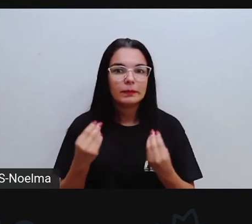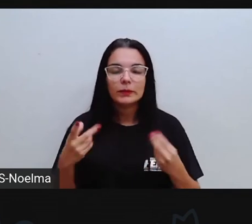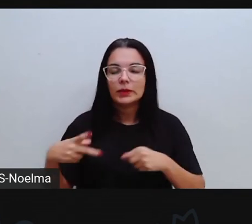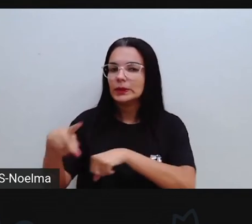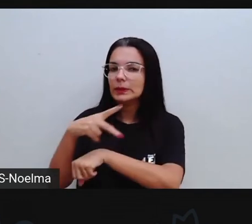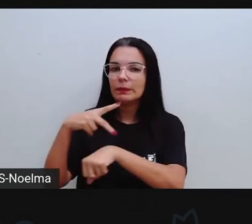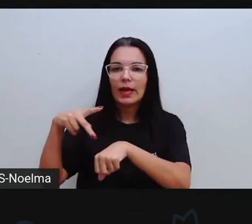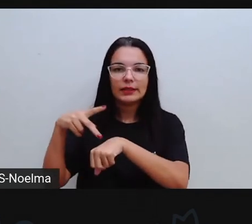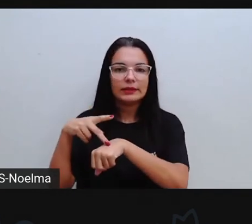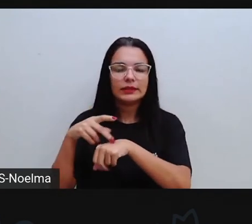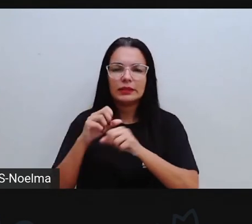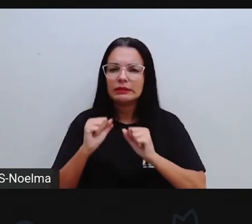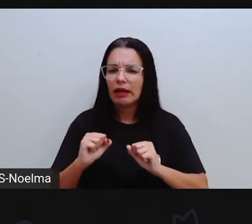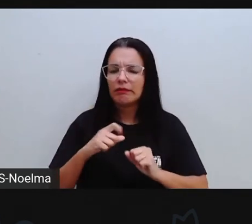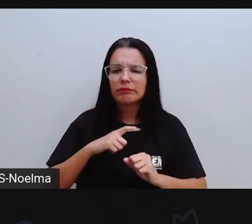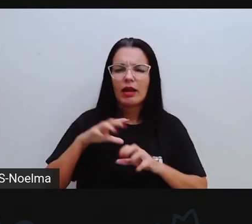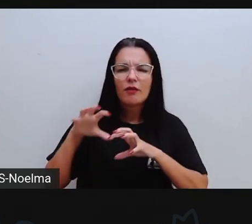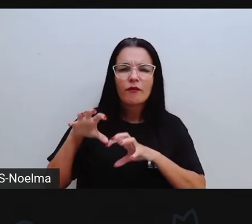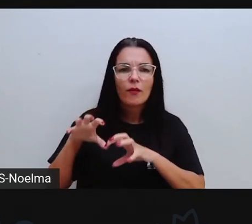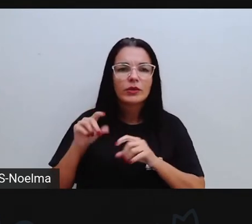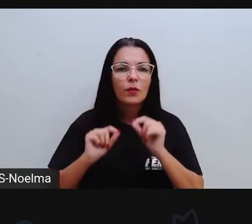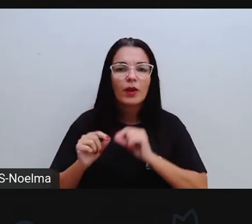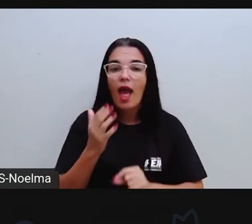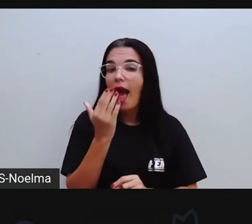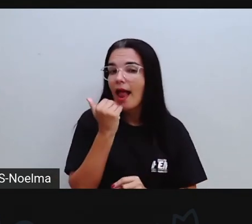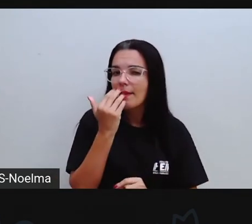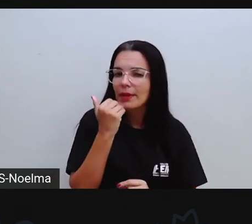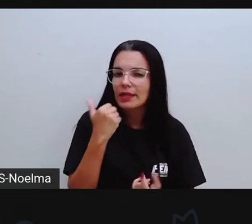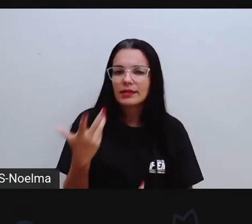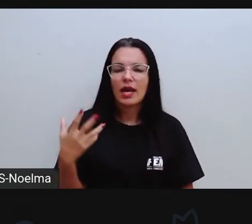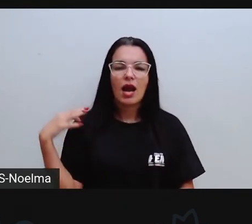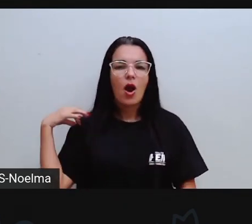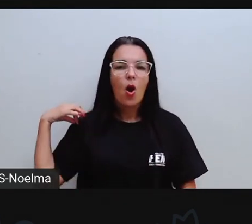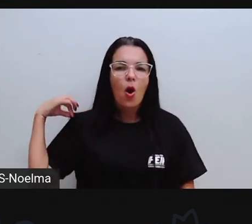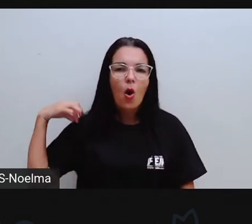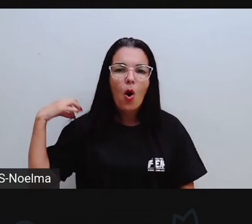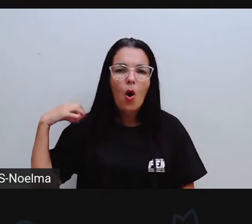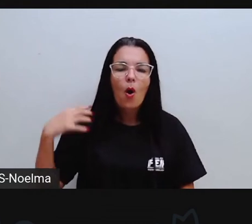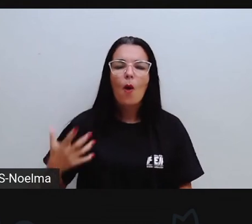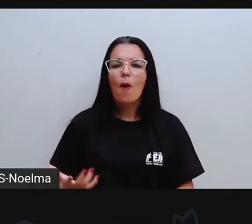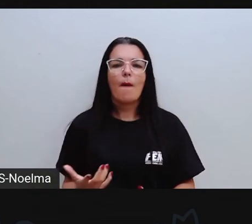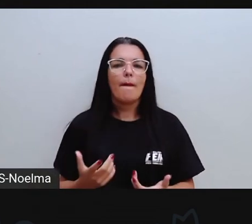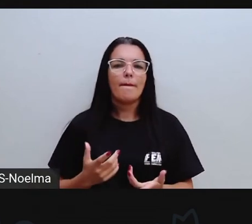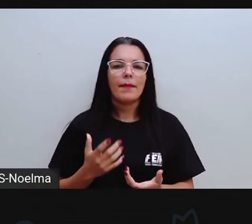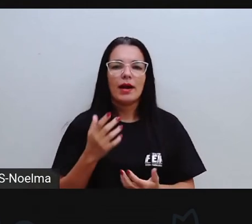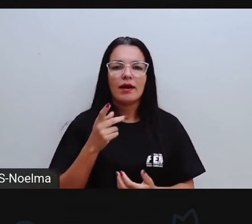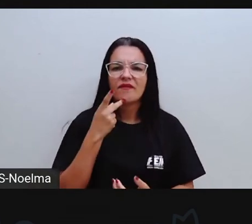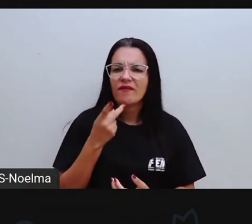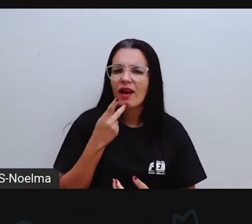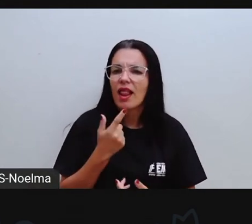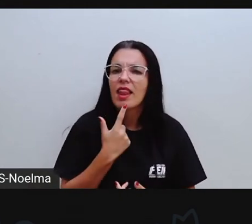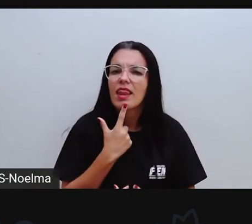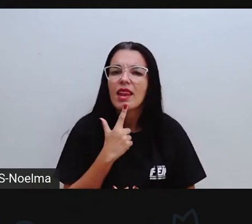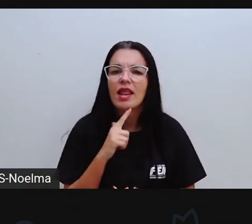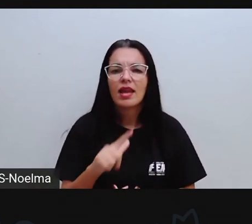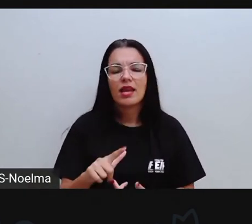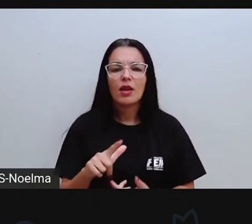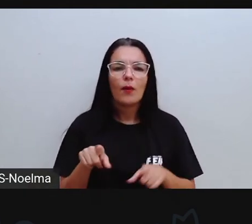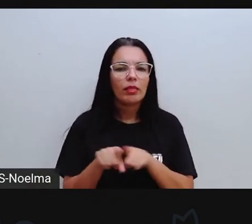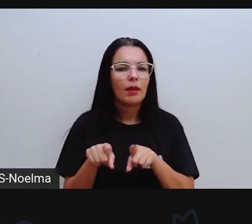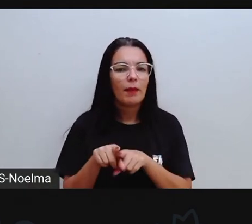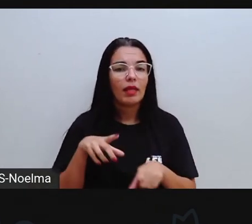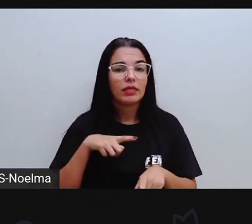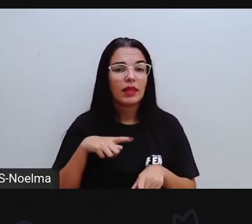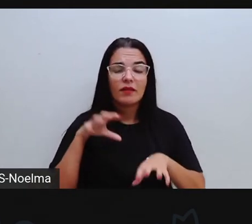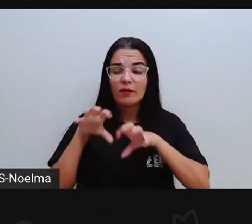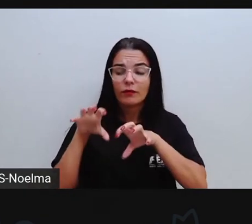partir da alimentação, seja a partir das próprias vestimentas, da fala, né? Da língua, uma vez que,